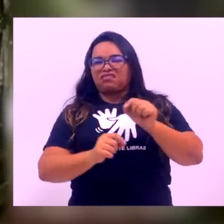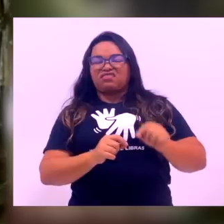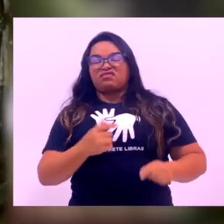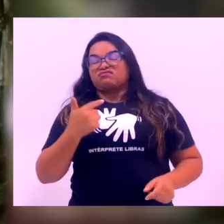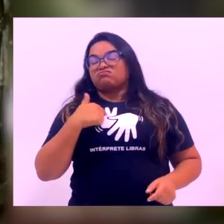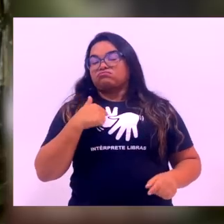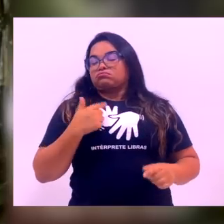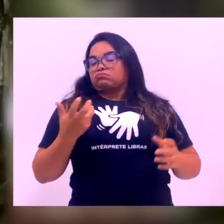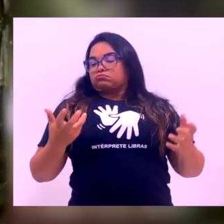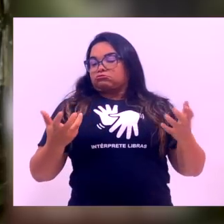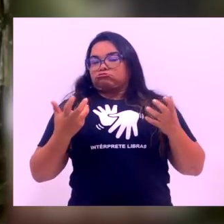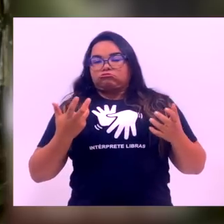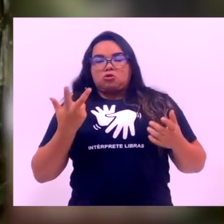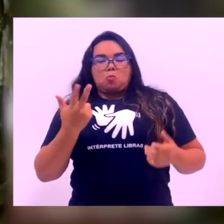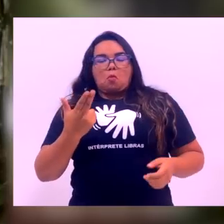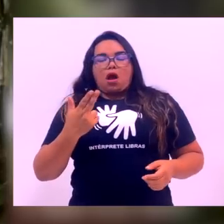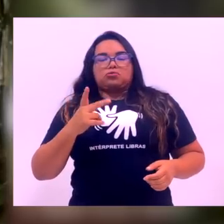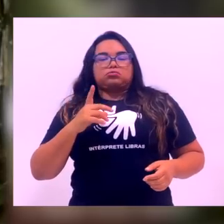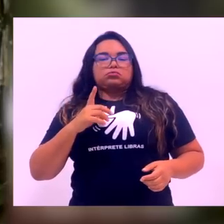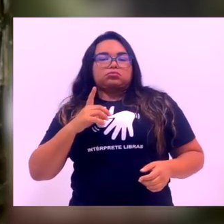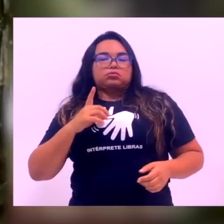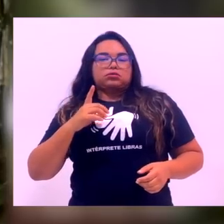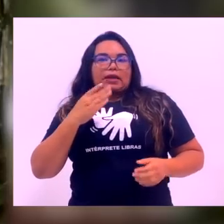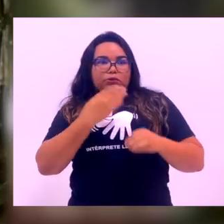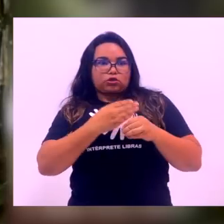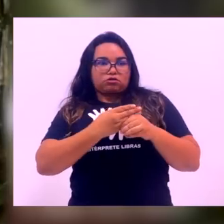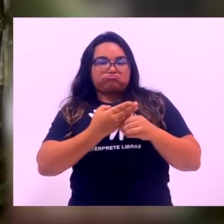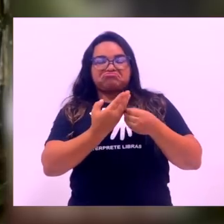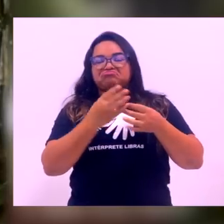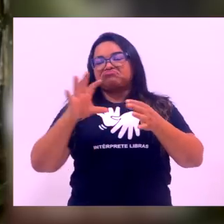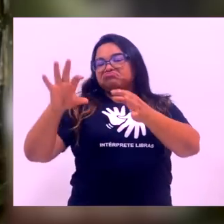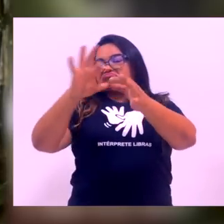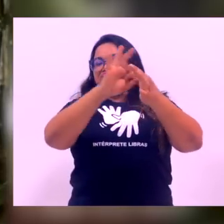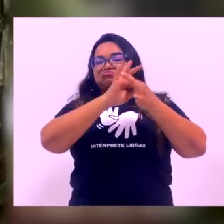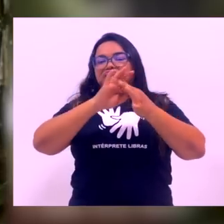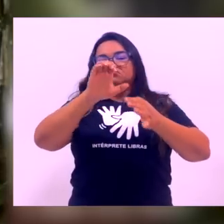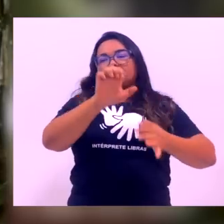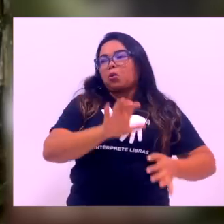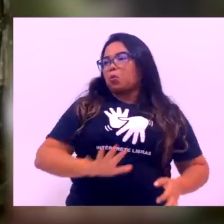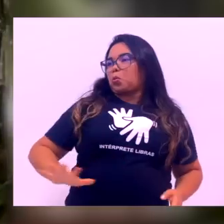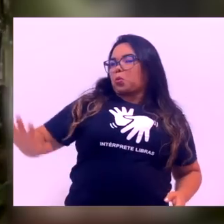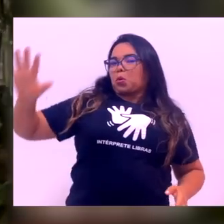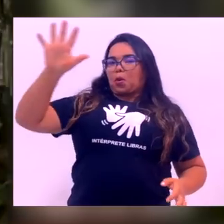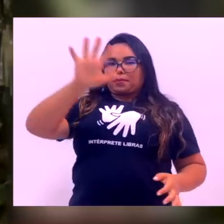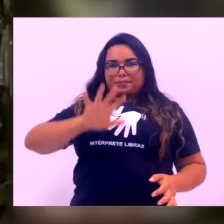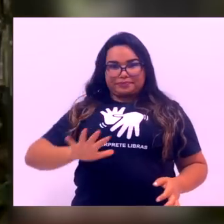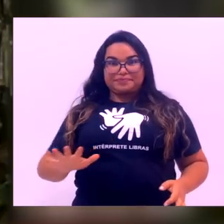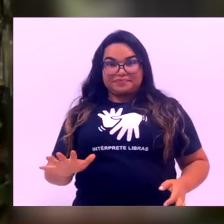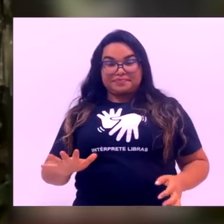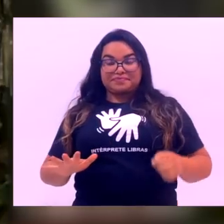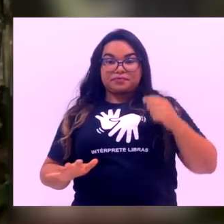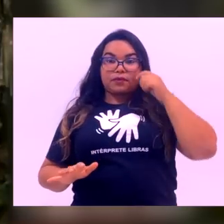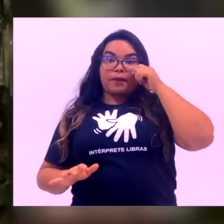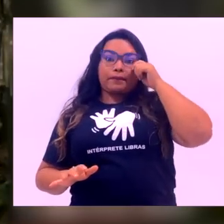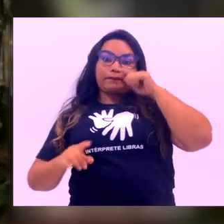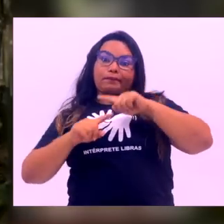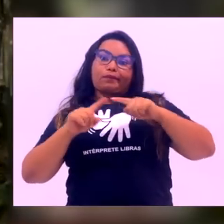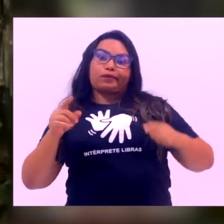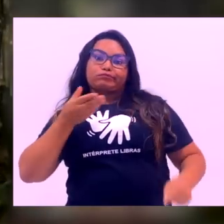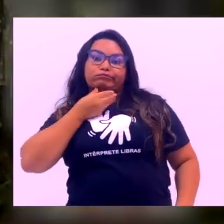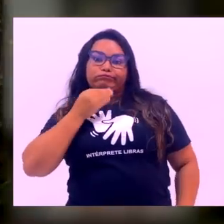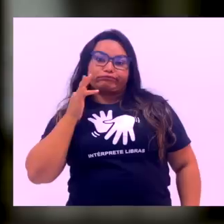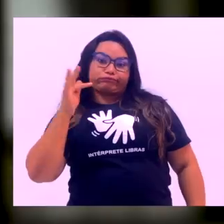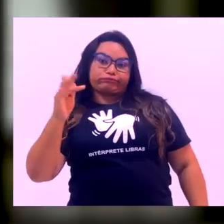seu profeta disse, eu unificarei a Europa. Essa é uma fascinante história. Bem, aqui está